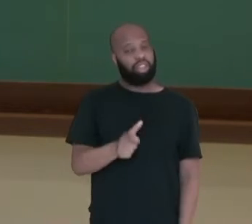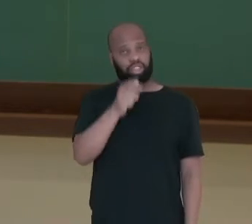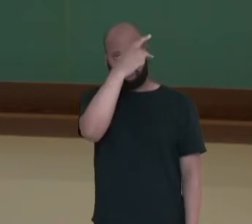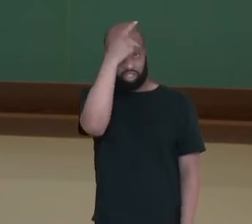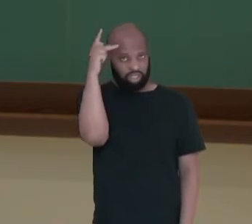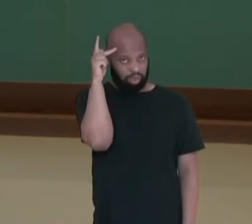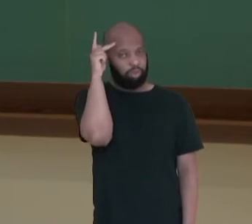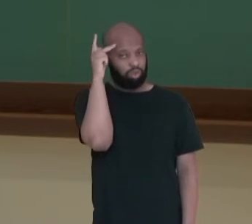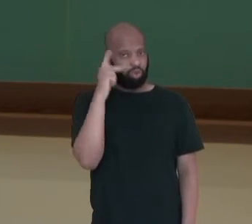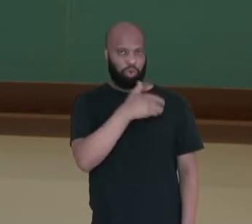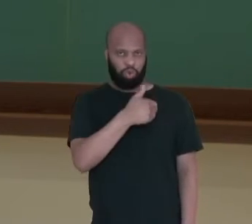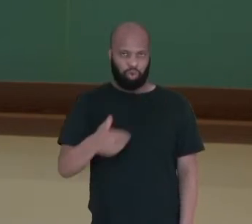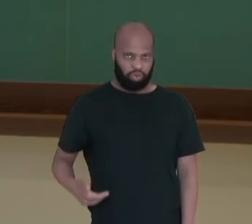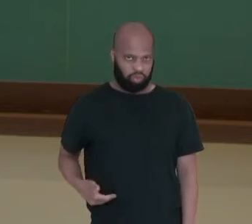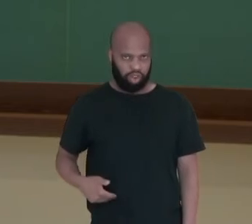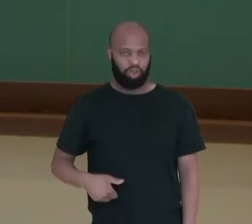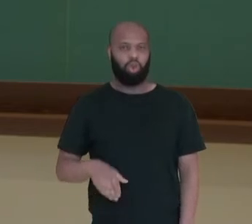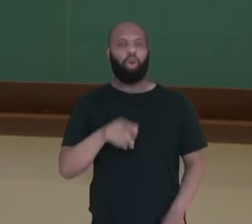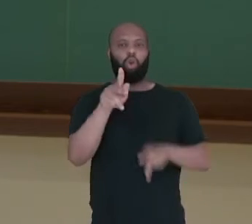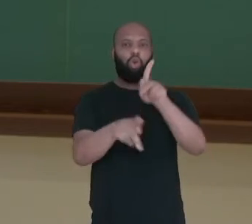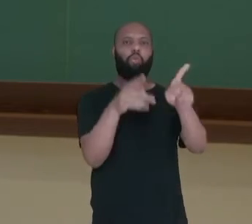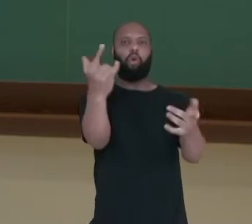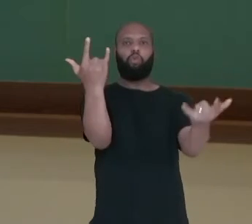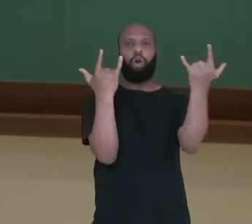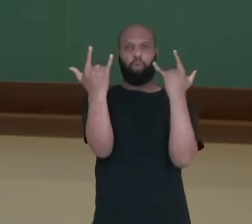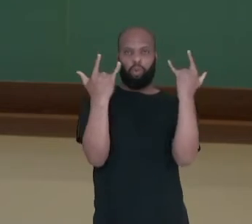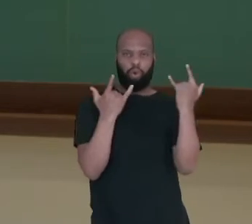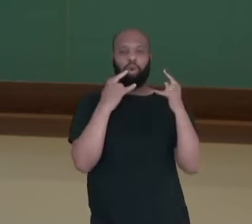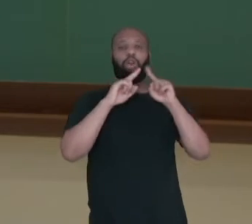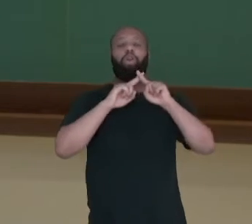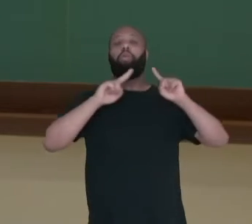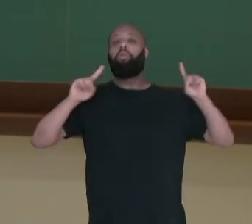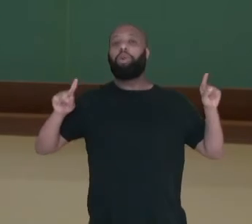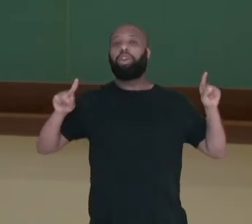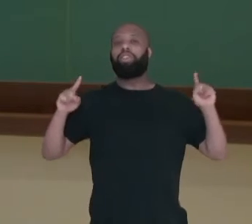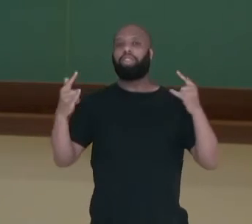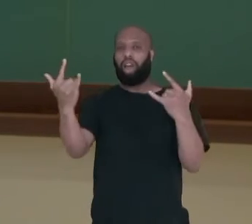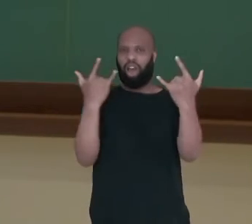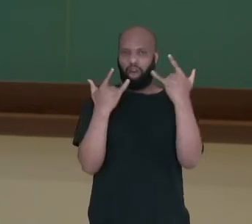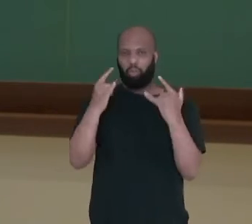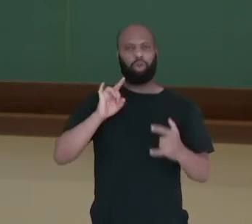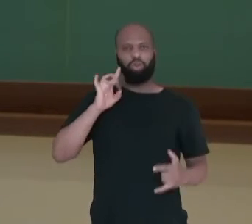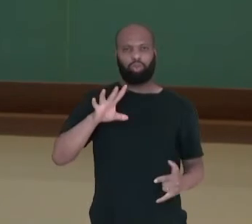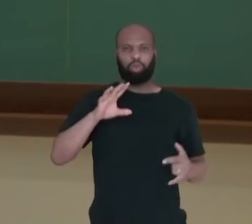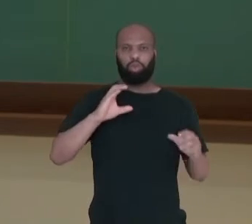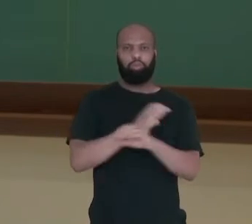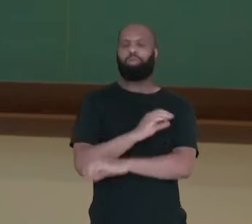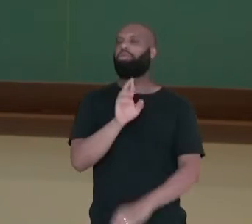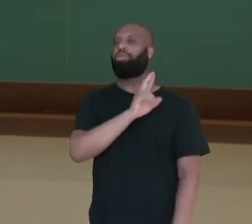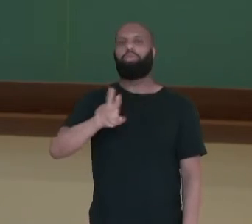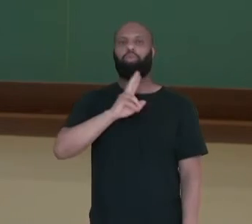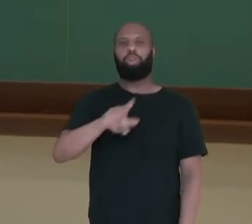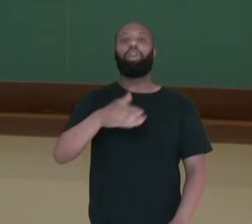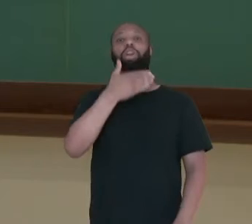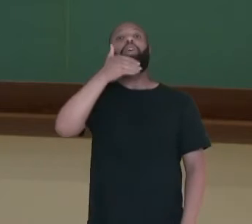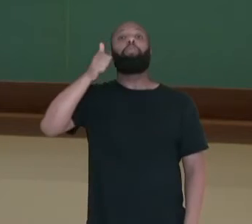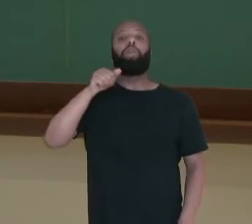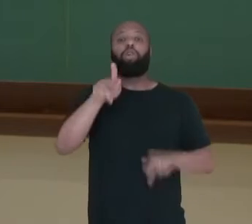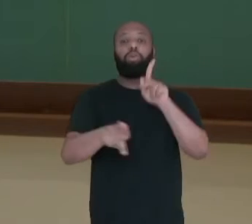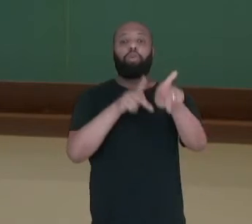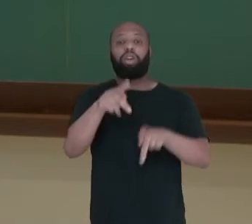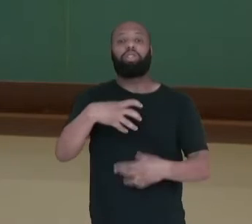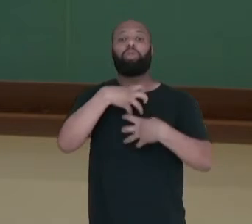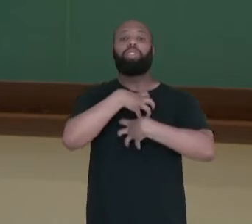interessante que um governante se faça amado, mas o amor só não basta. Muitas vezes é necessário